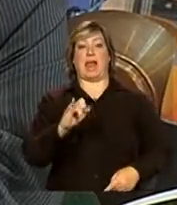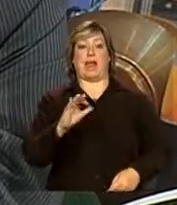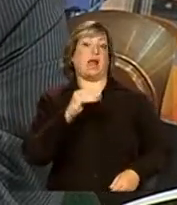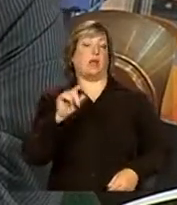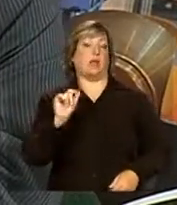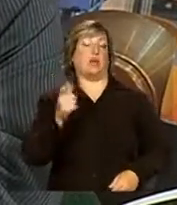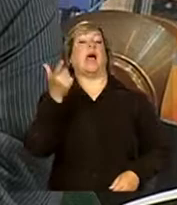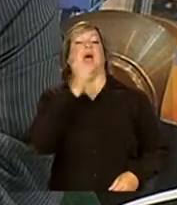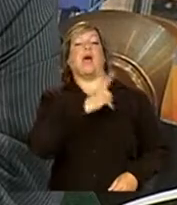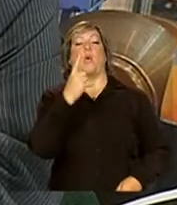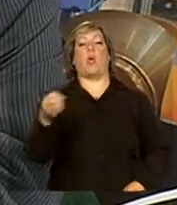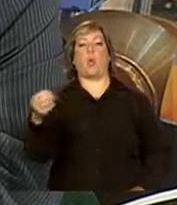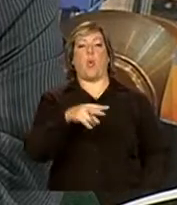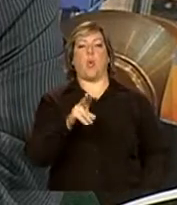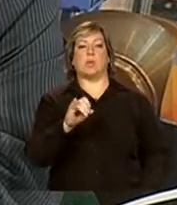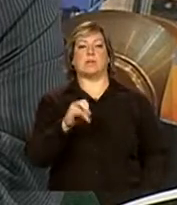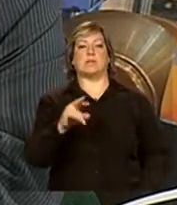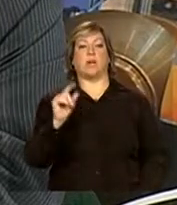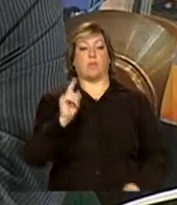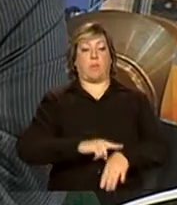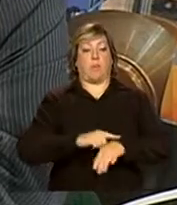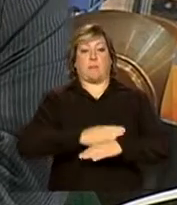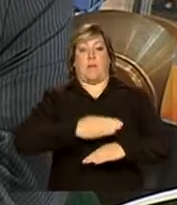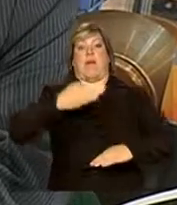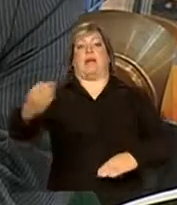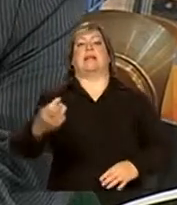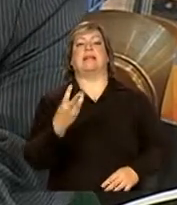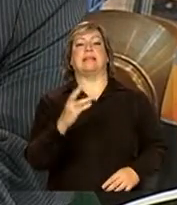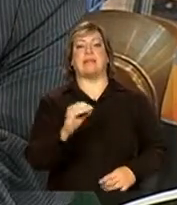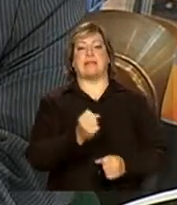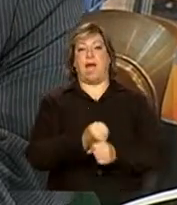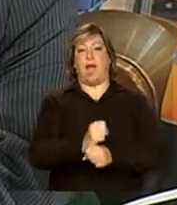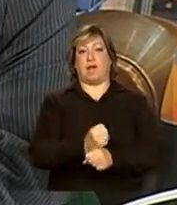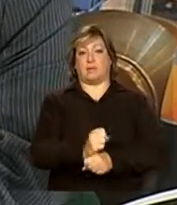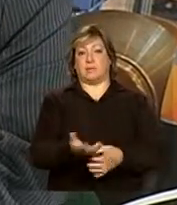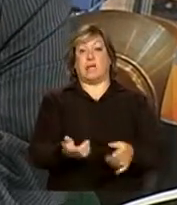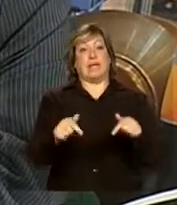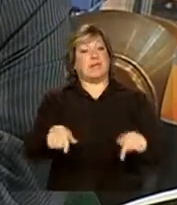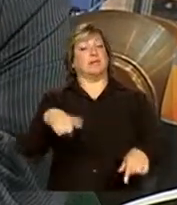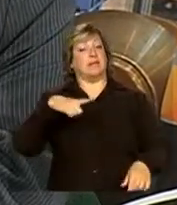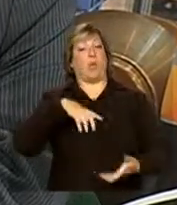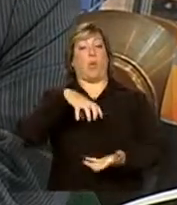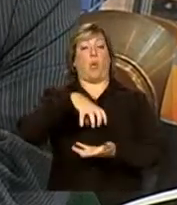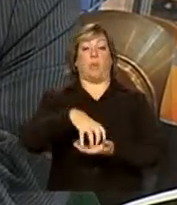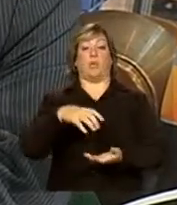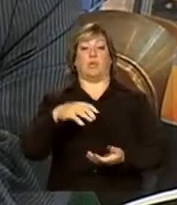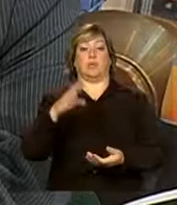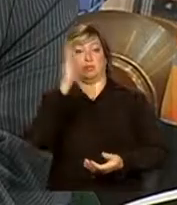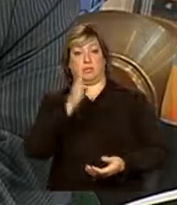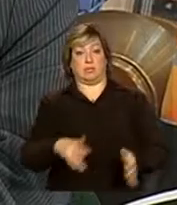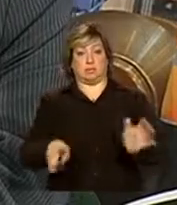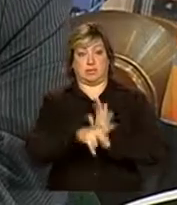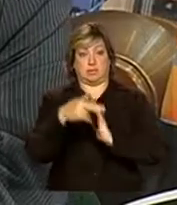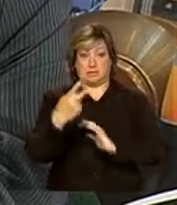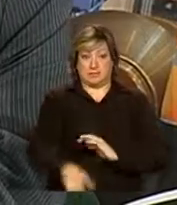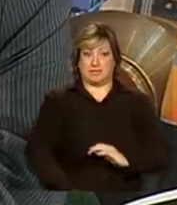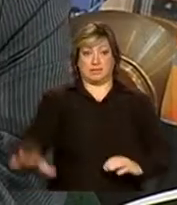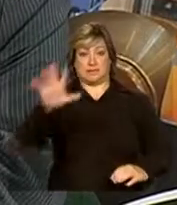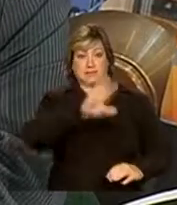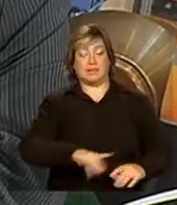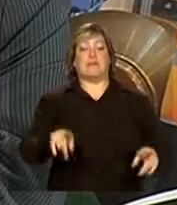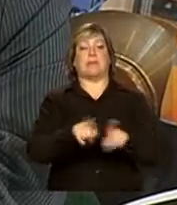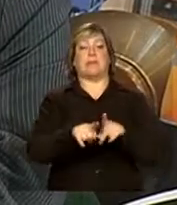nova usina por um prazo de 30 anos. Isso nós temos grupos nacionais, grupos estrangeiros que